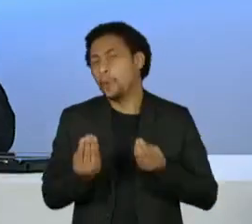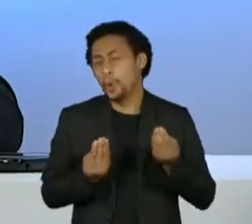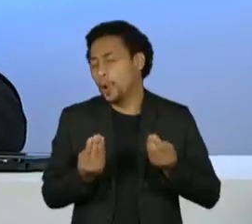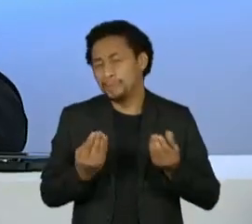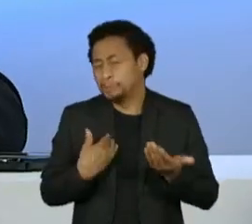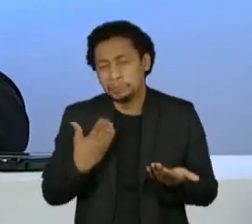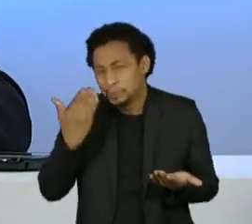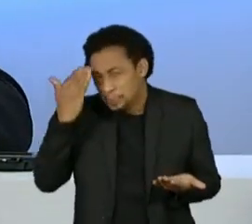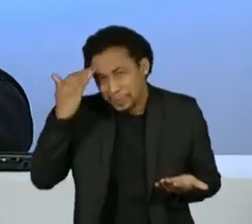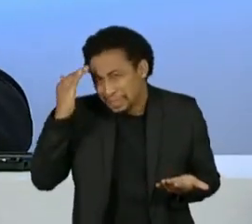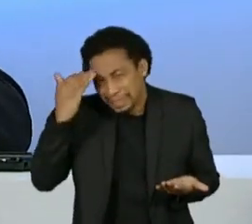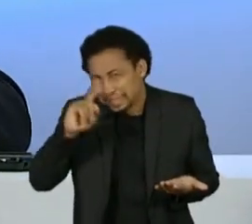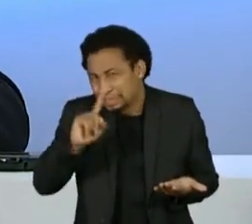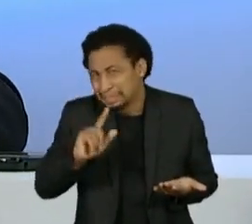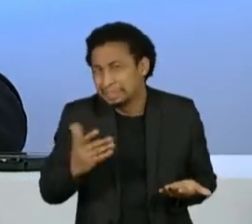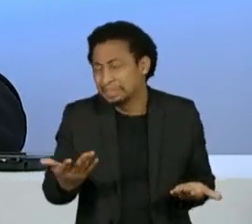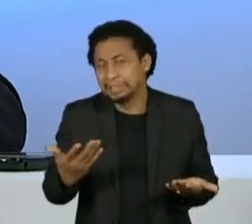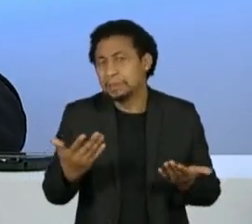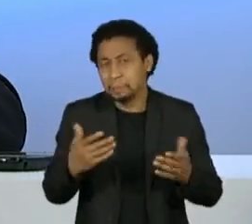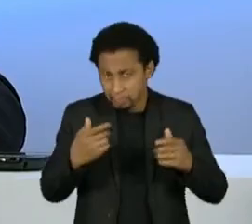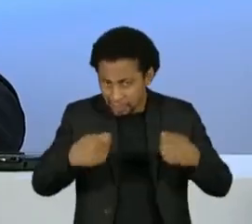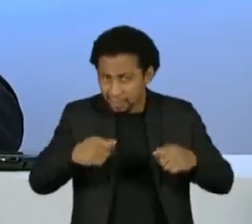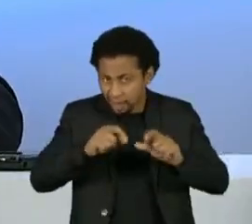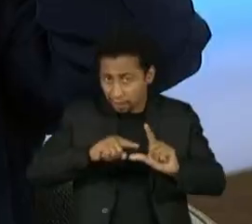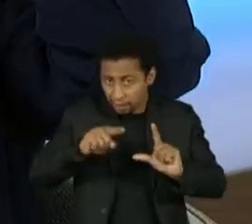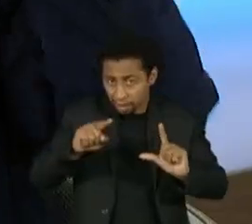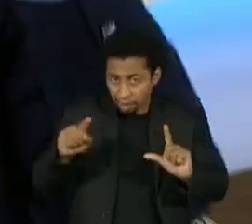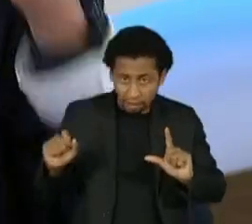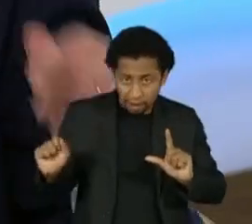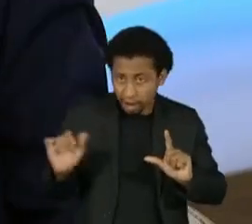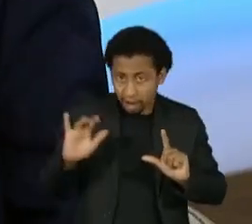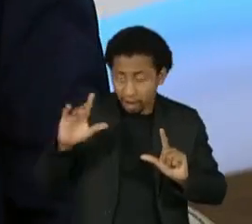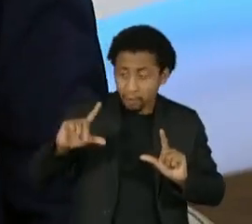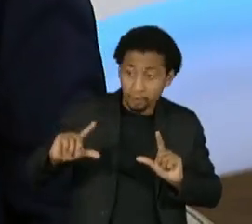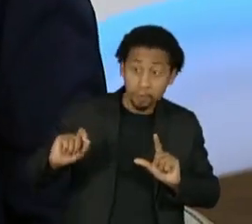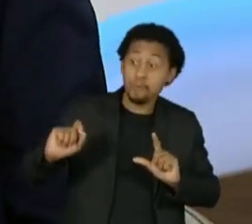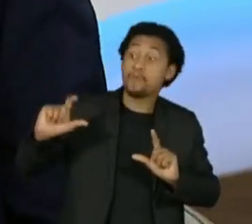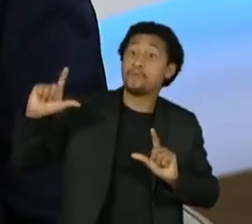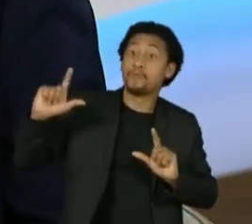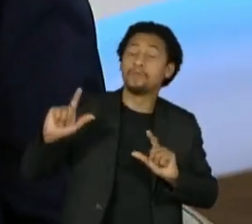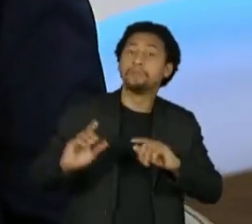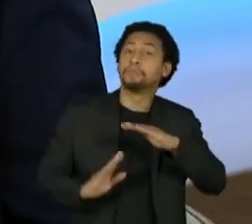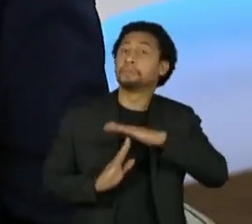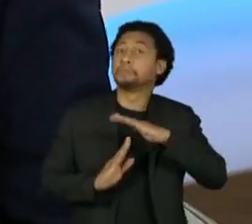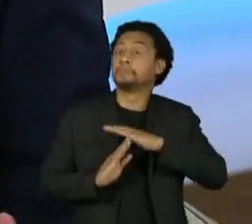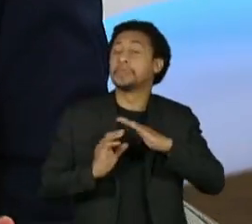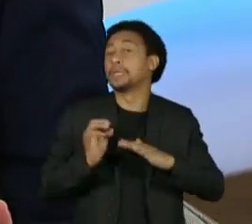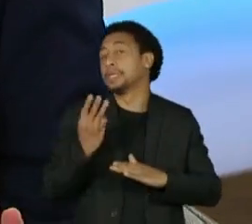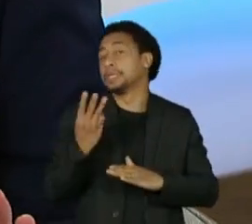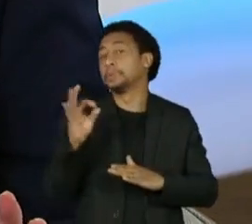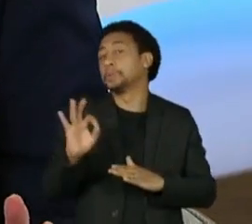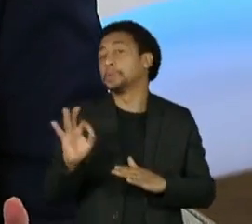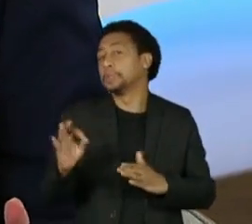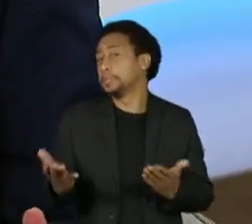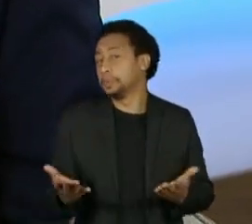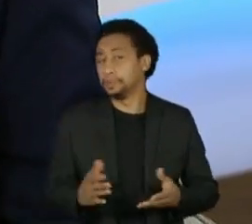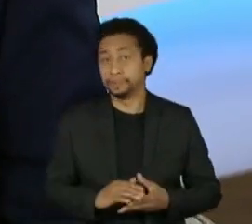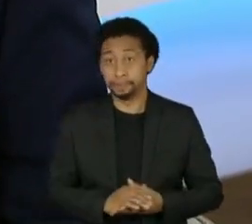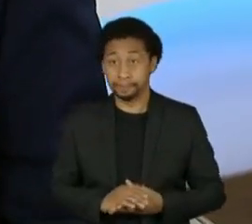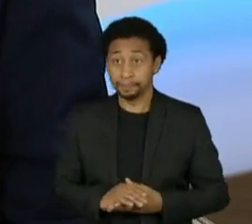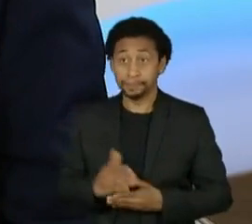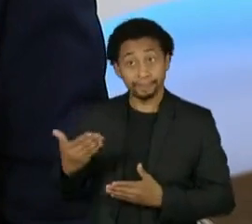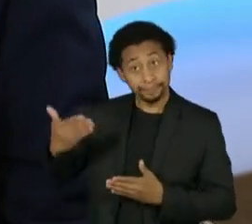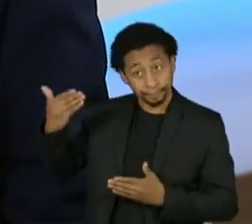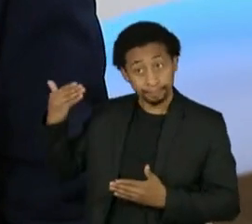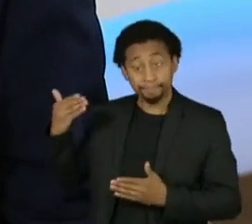para uma meta de inflação maior aqui no país do que os três por cento eu acho que a meta como Foi